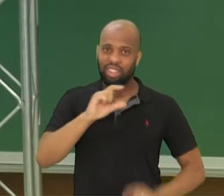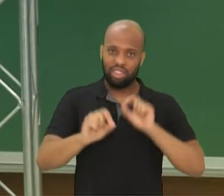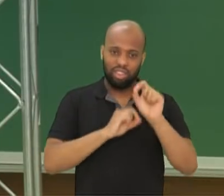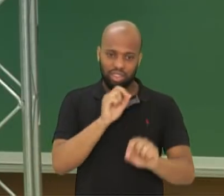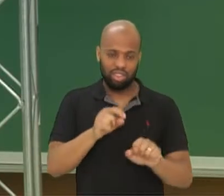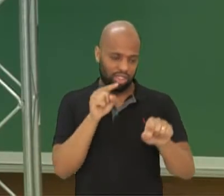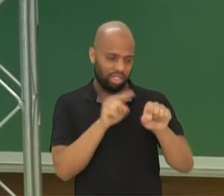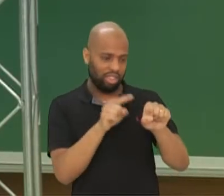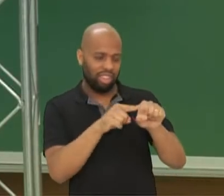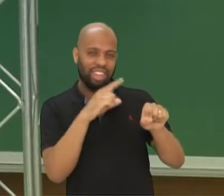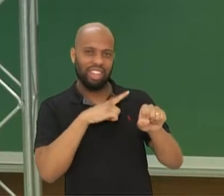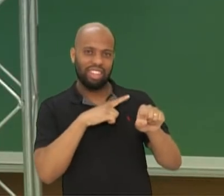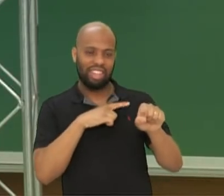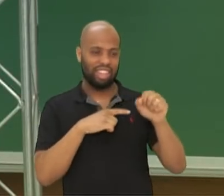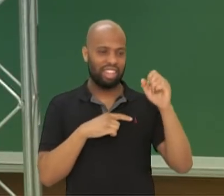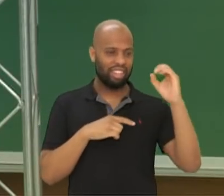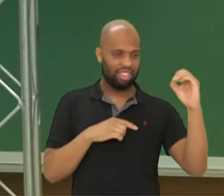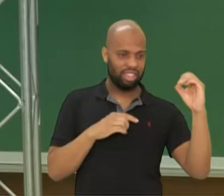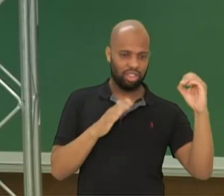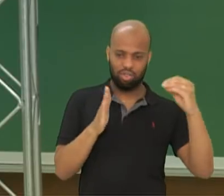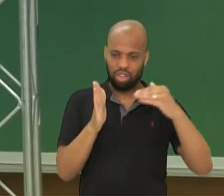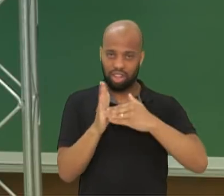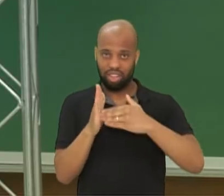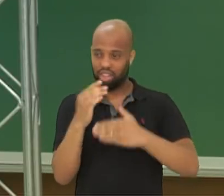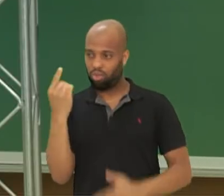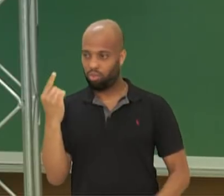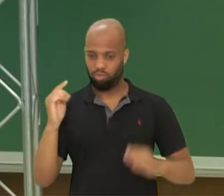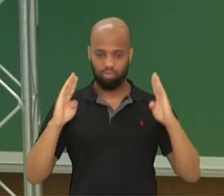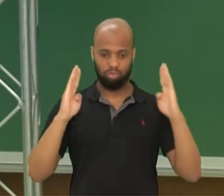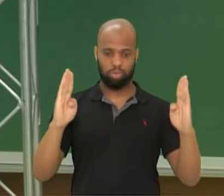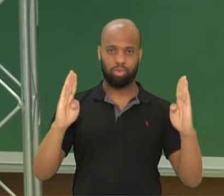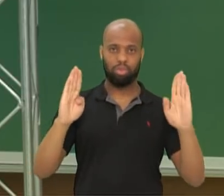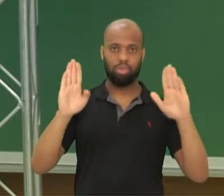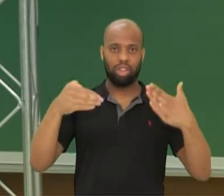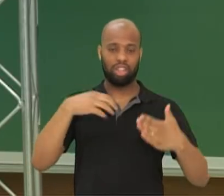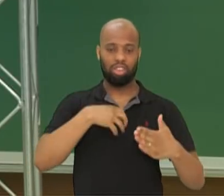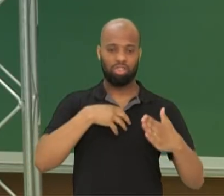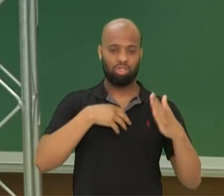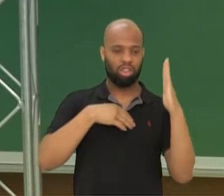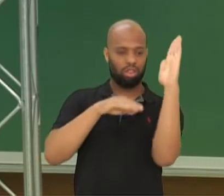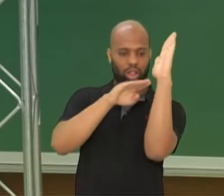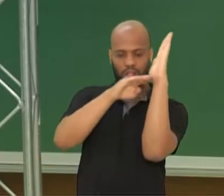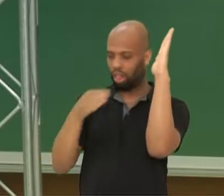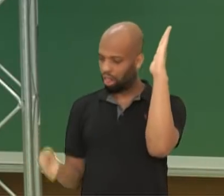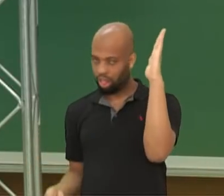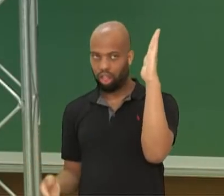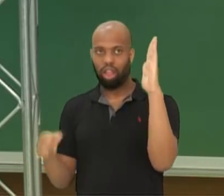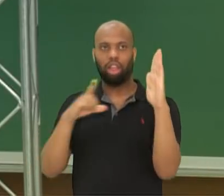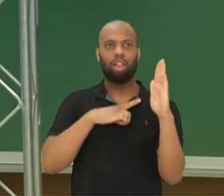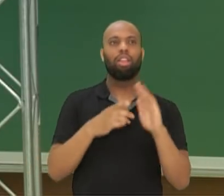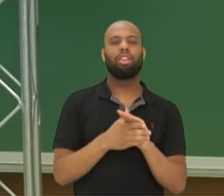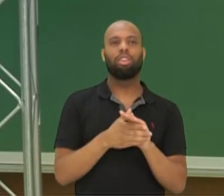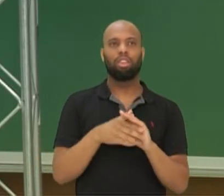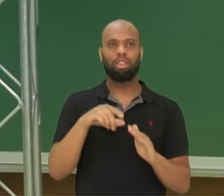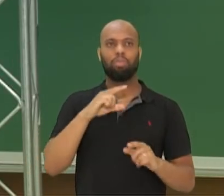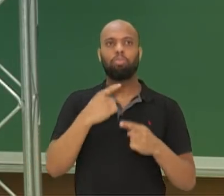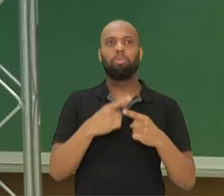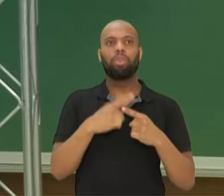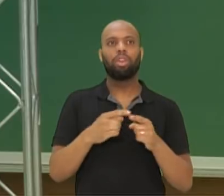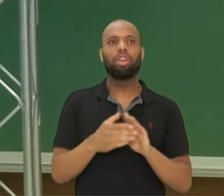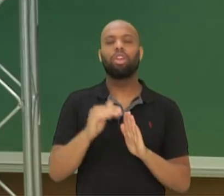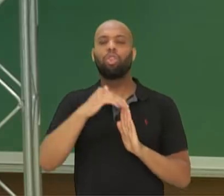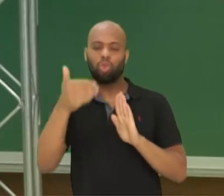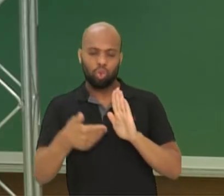tiver um valor entre 0 e 1, o que acontece? A função é decrescente. E por quê, gente?